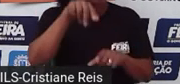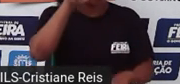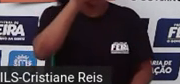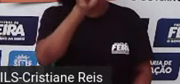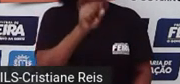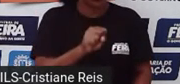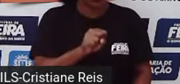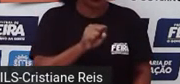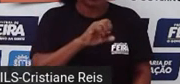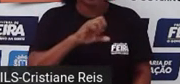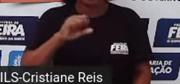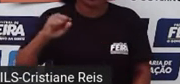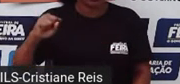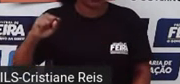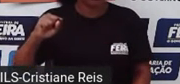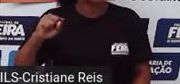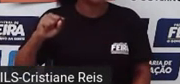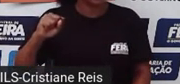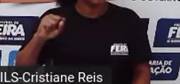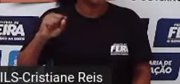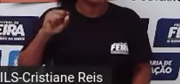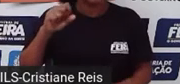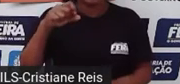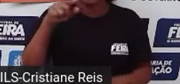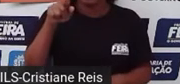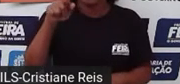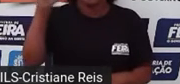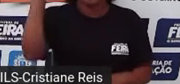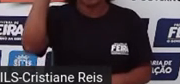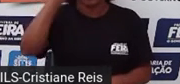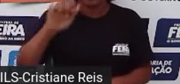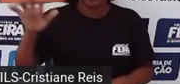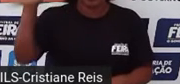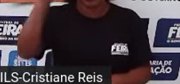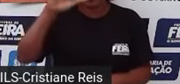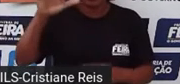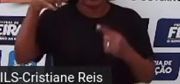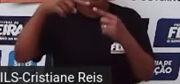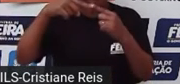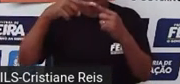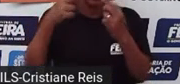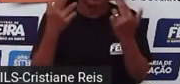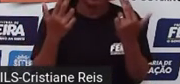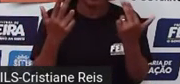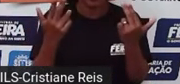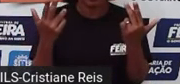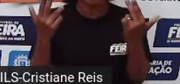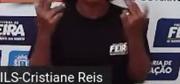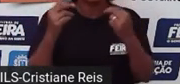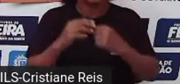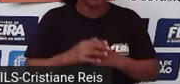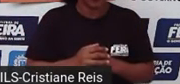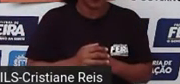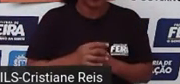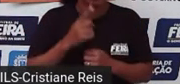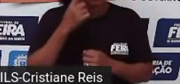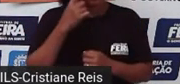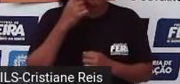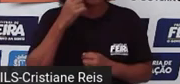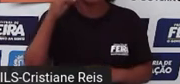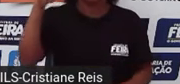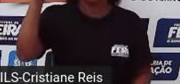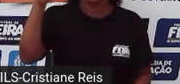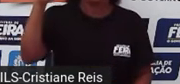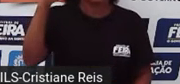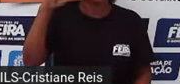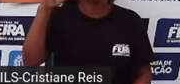existem também outros cantos mas esse canto aqui ele tem essa bola dizer assim essa ação das Mansões O que